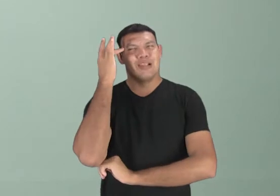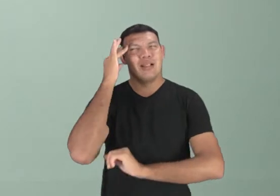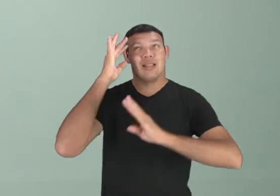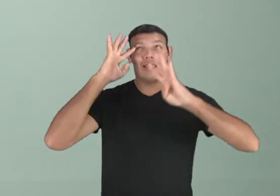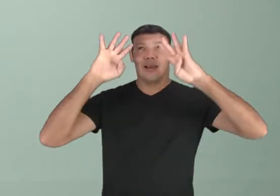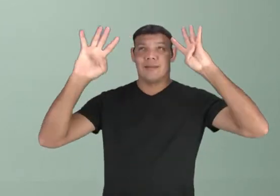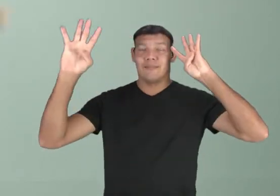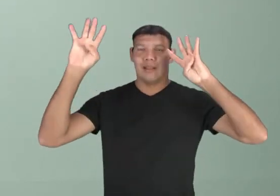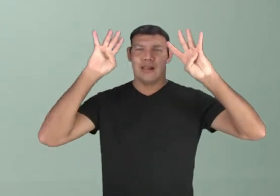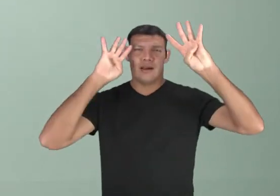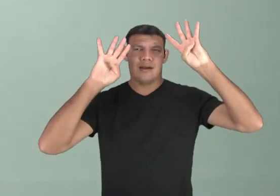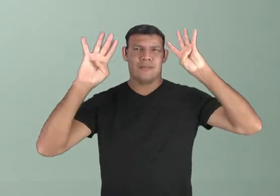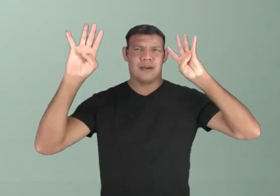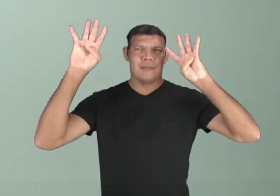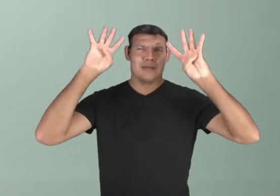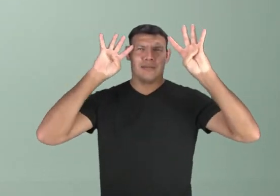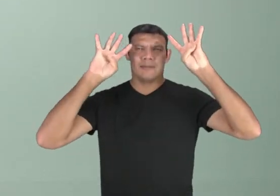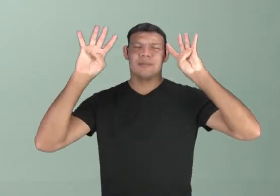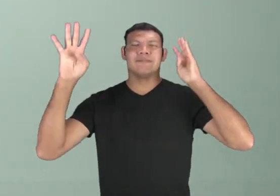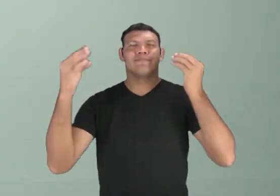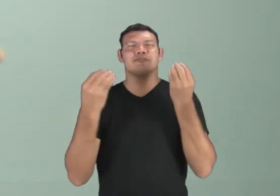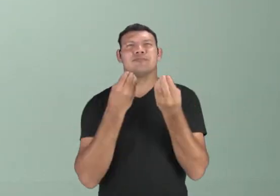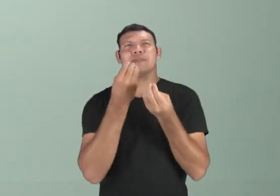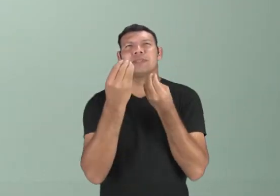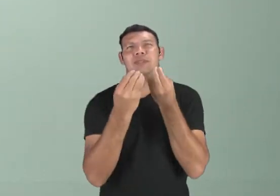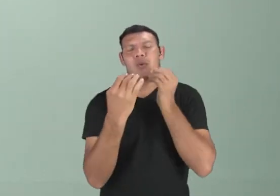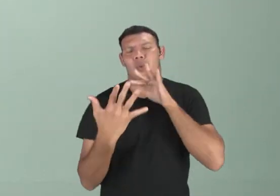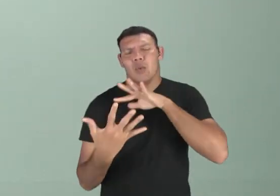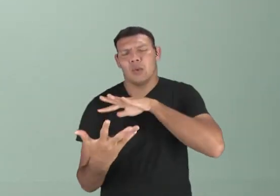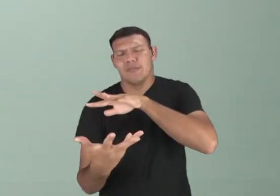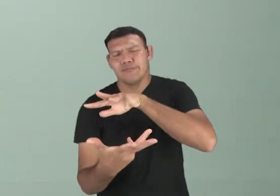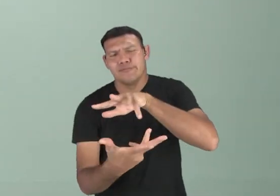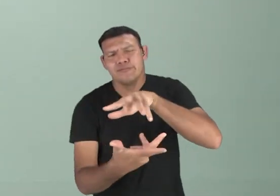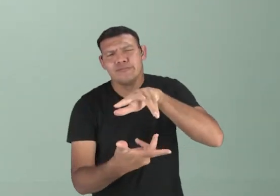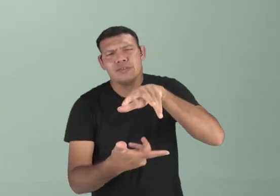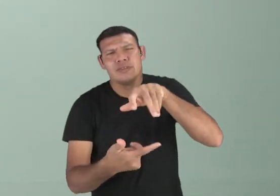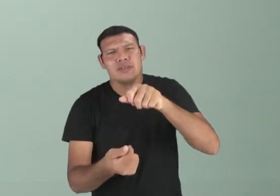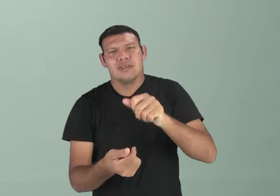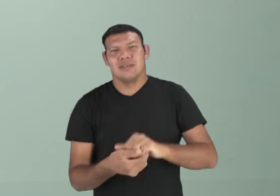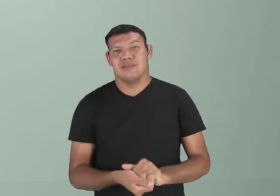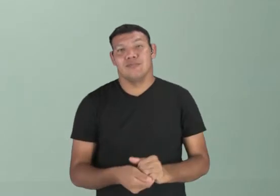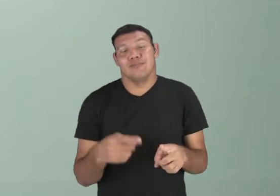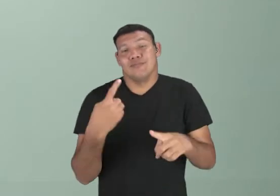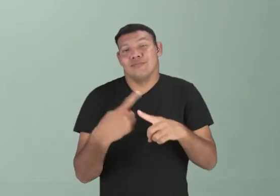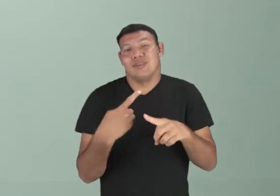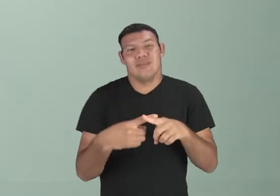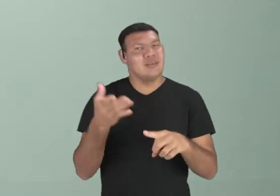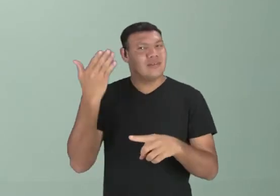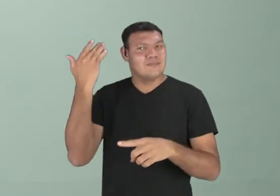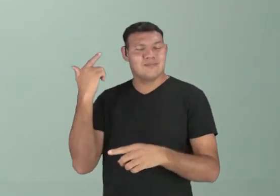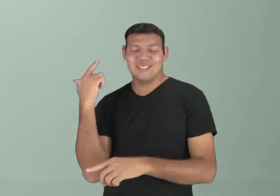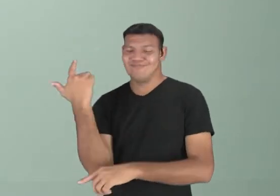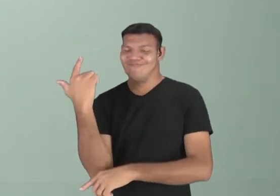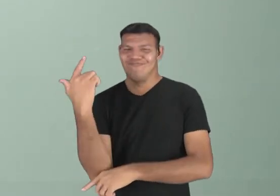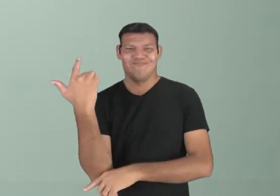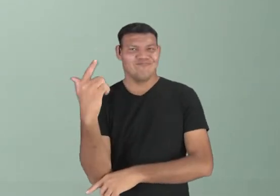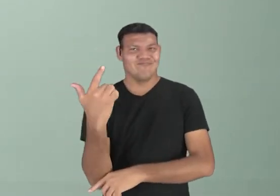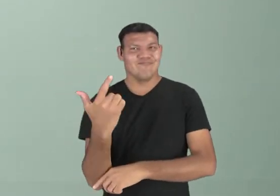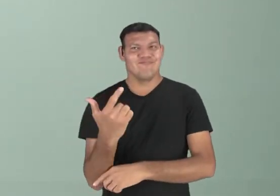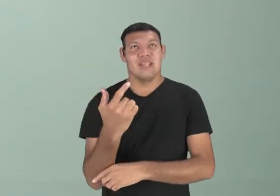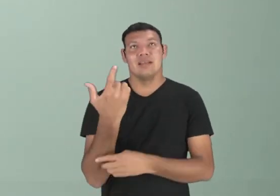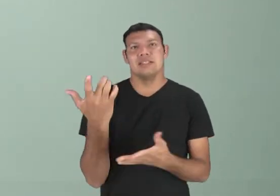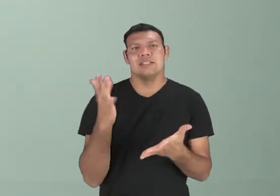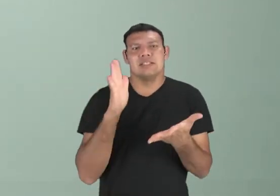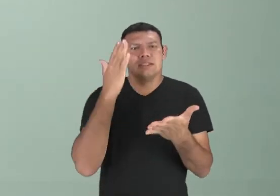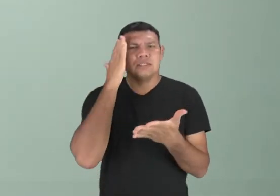imaginar mil e uma coisa a respeito de como seria o mundo, até porque não haviam meios para poder se ter uma ideia